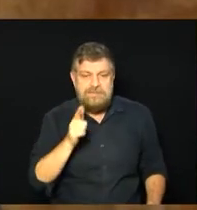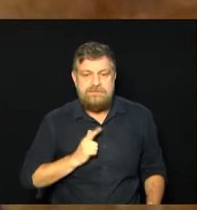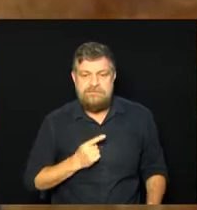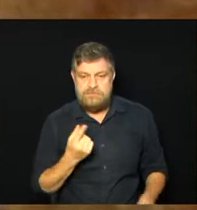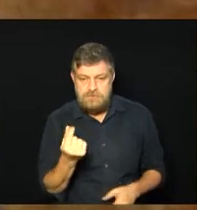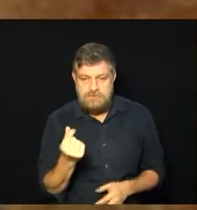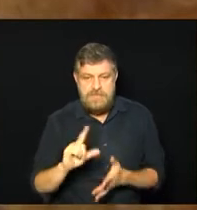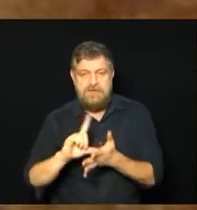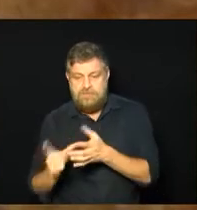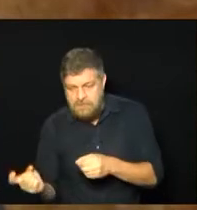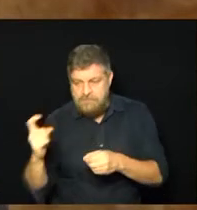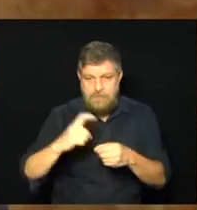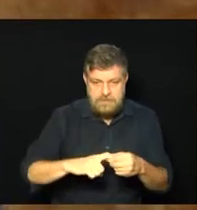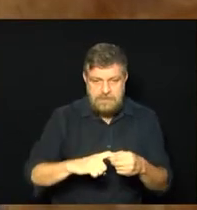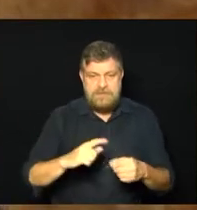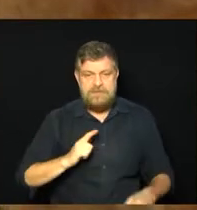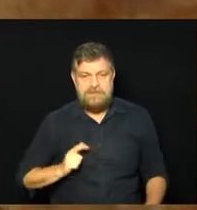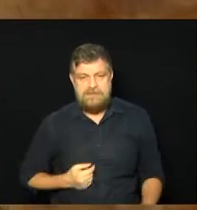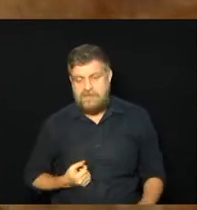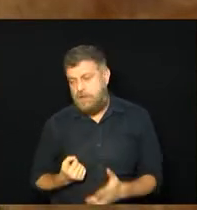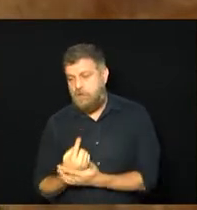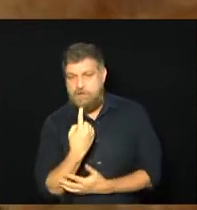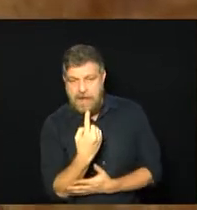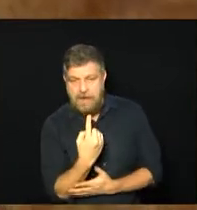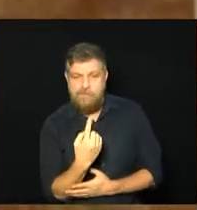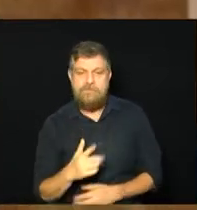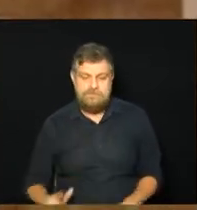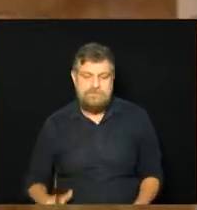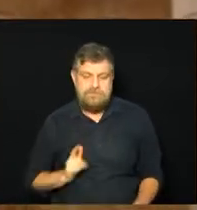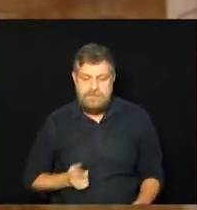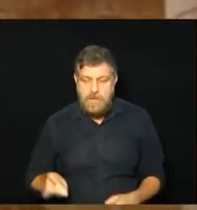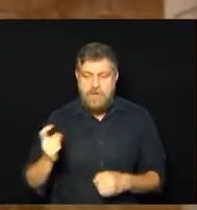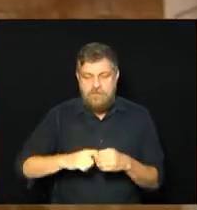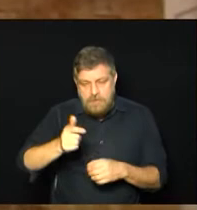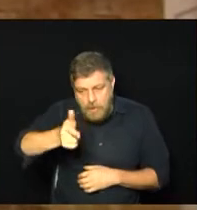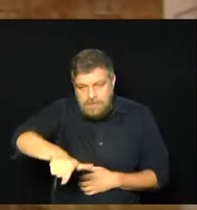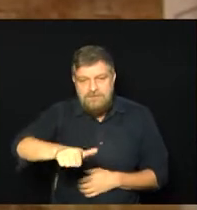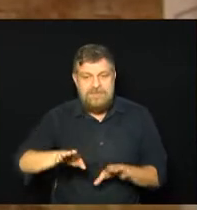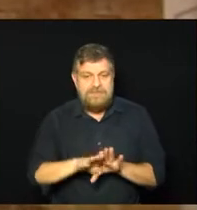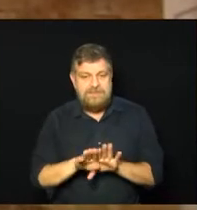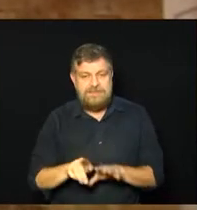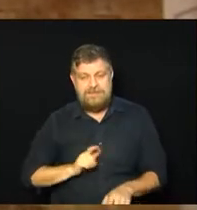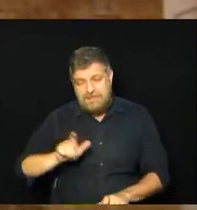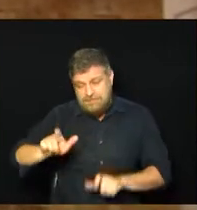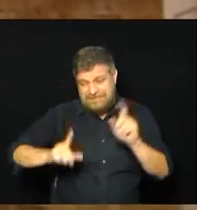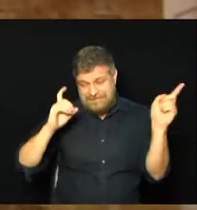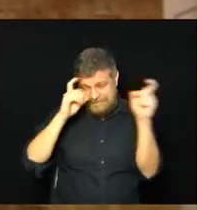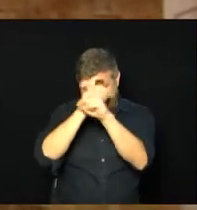para vir se comprar de novo. É como se você compre um, ganhe dois. Então tem vários estabelecimentos que estão fazendo isso. Muita gente está com dificuldade de